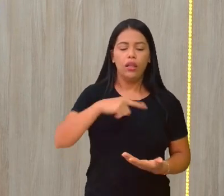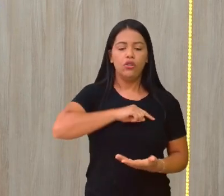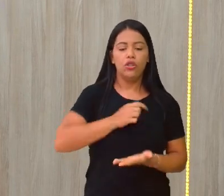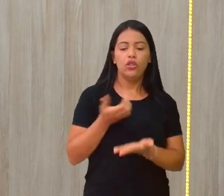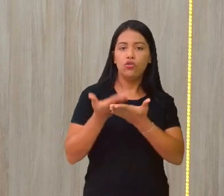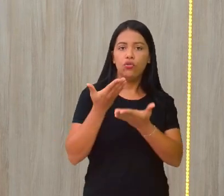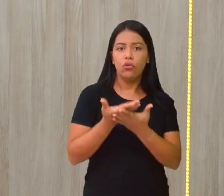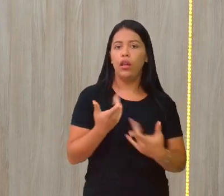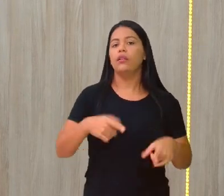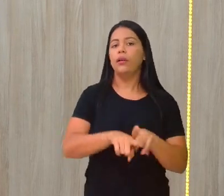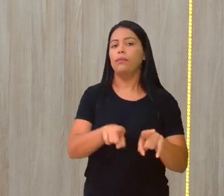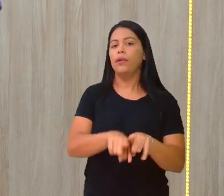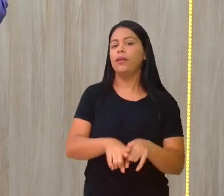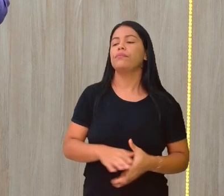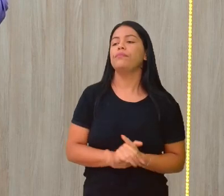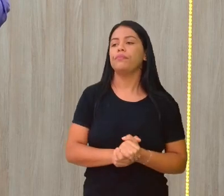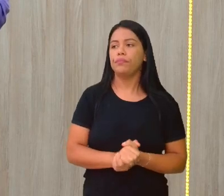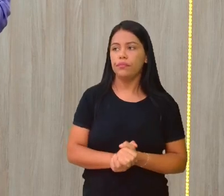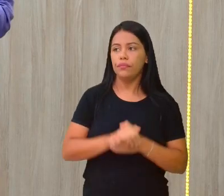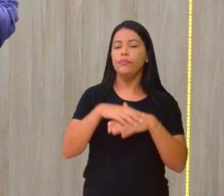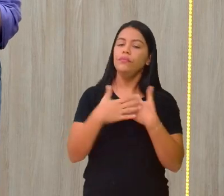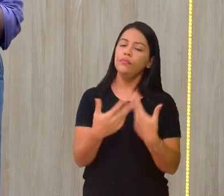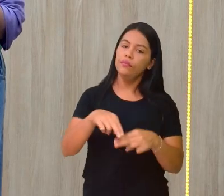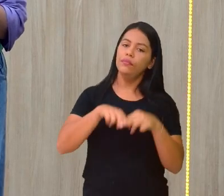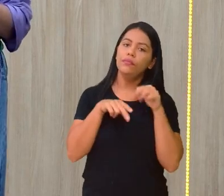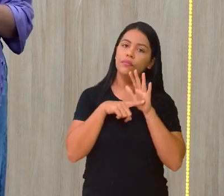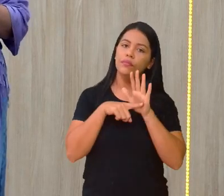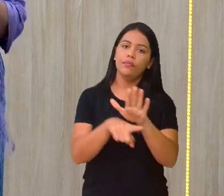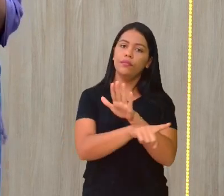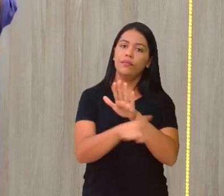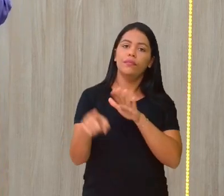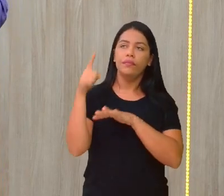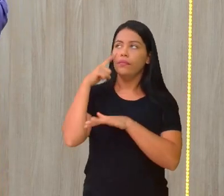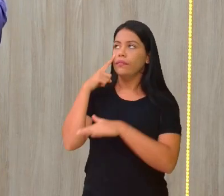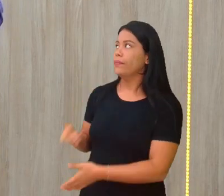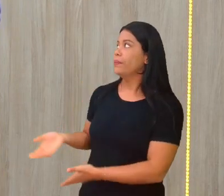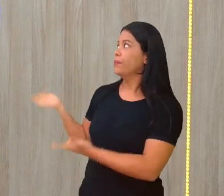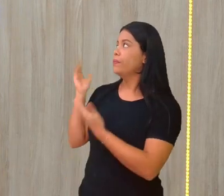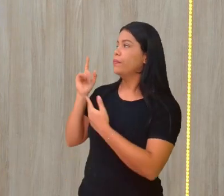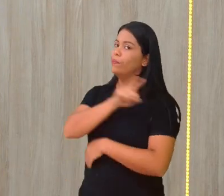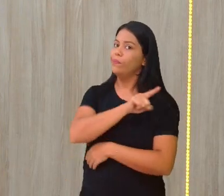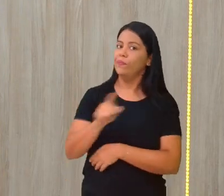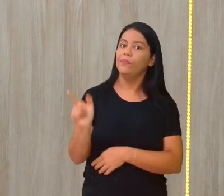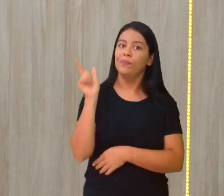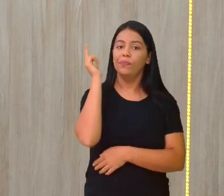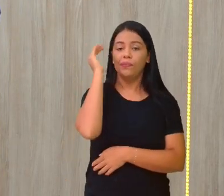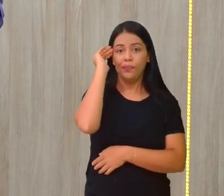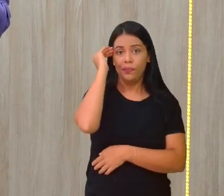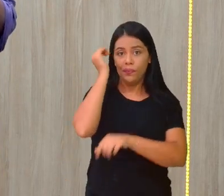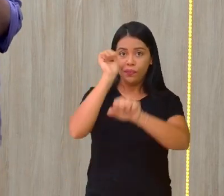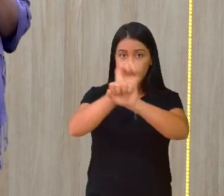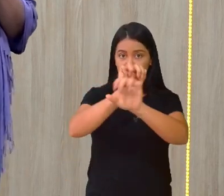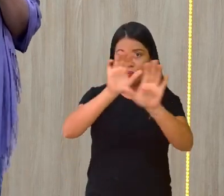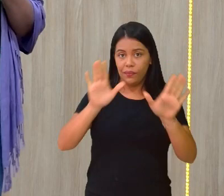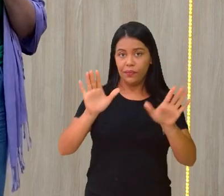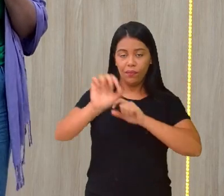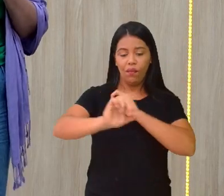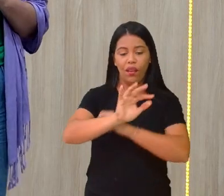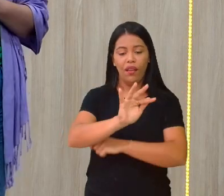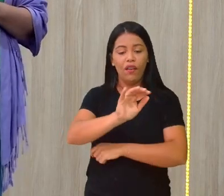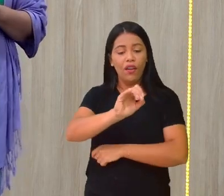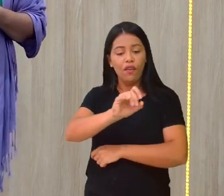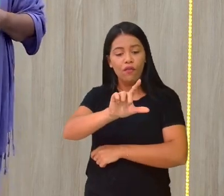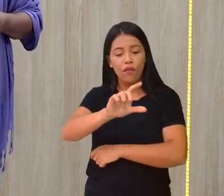trouxe esse adendrozinho aí na aula de folguedos, para que vocês pudessem entender que o